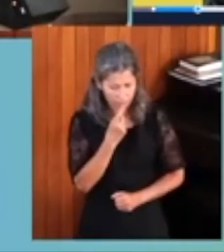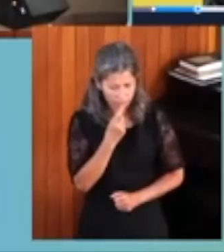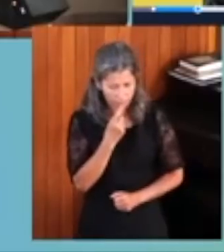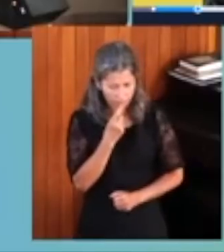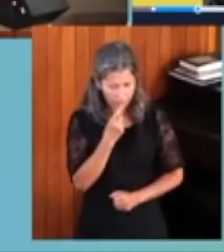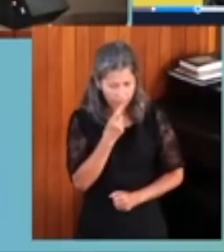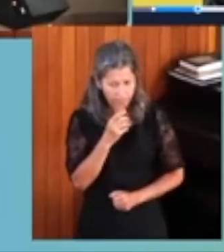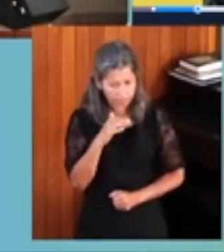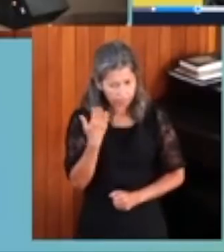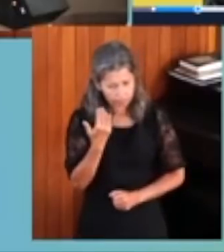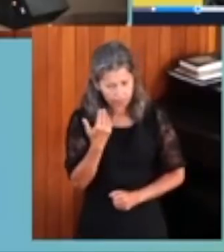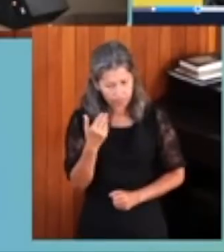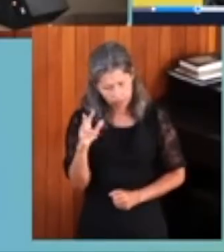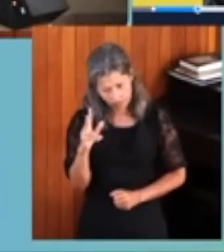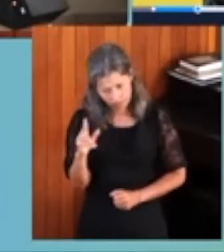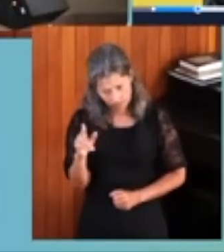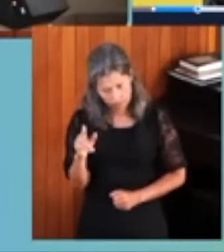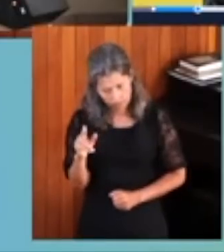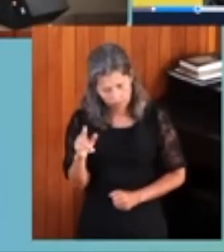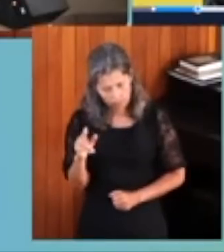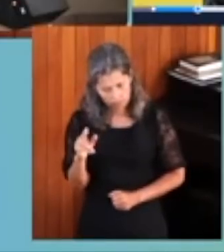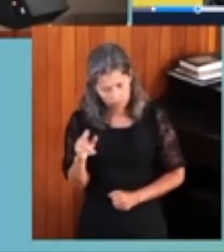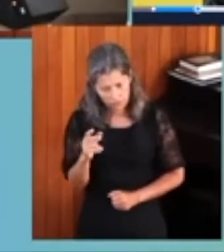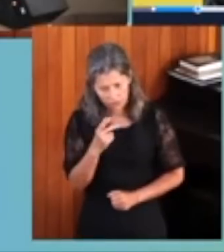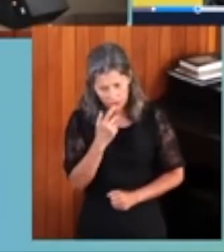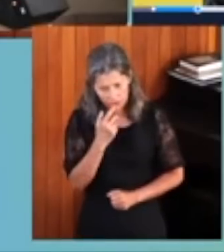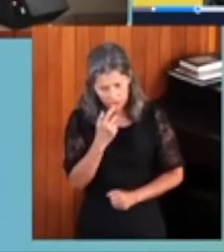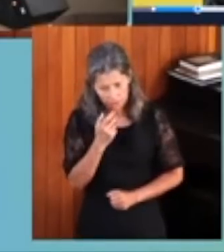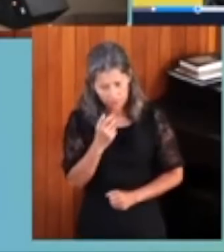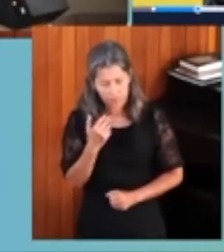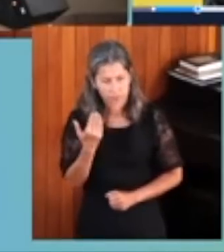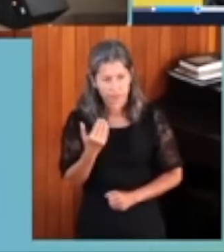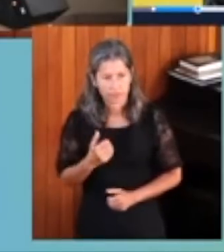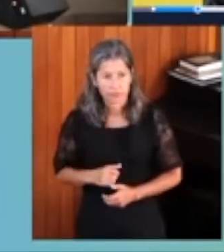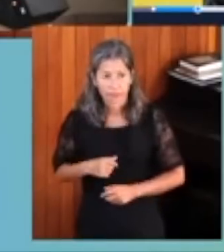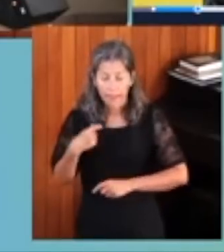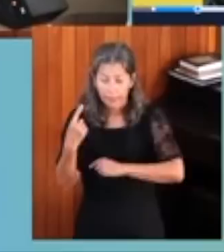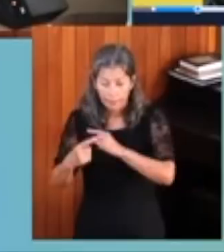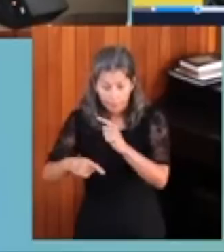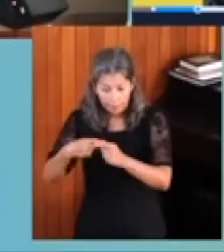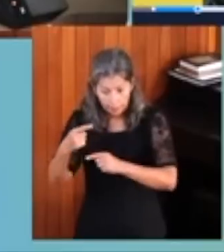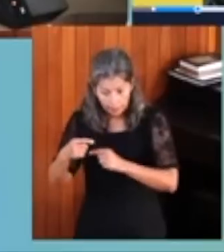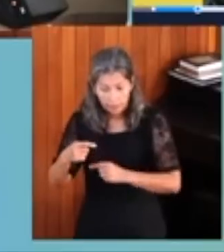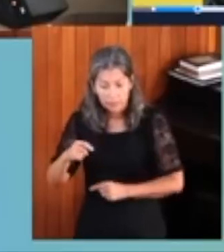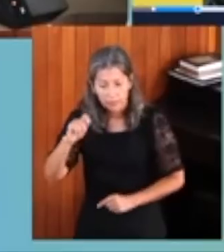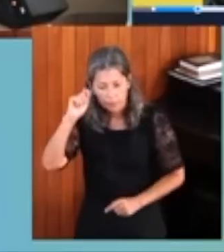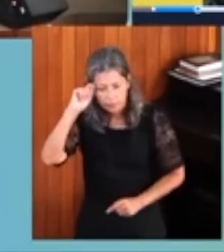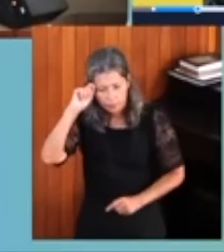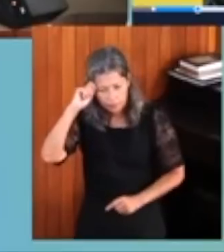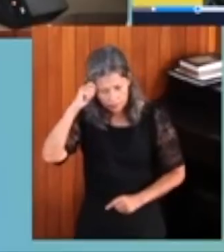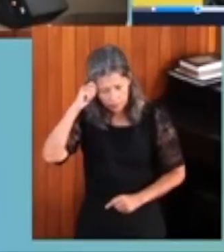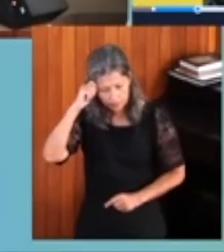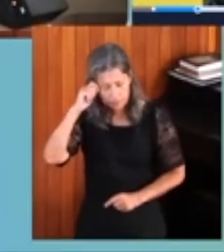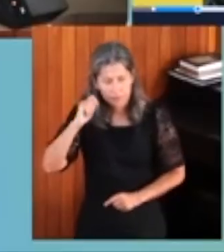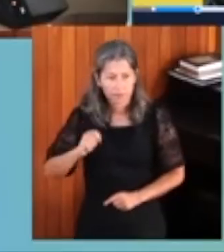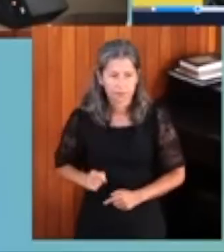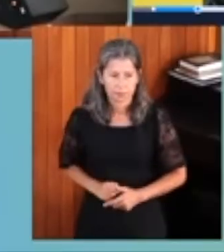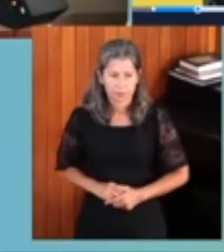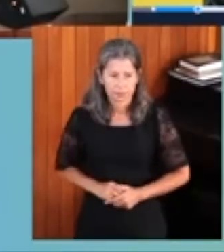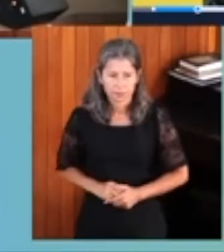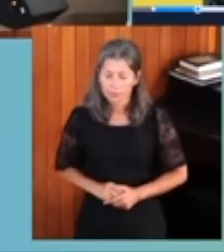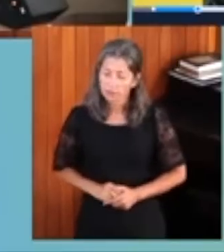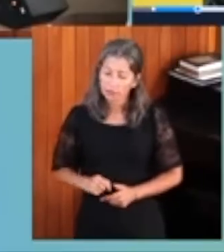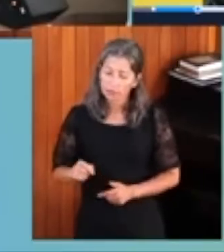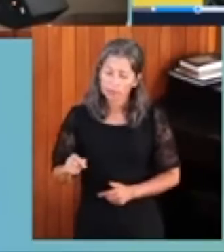teste. Cavalo vermelho, sangue, morte. Aí vem o cavalo preto, que naquela sequência de cartas das